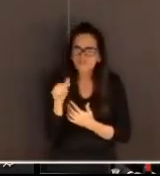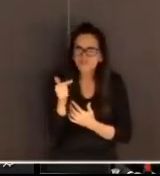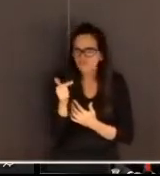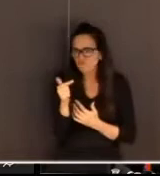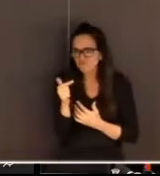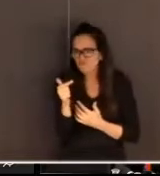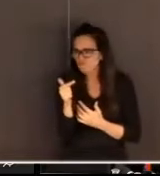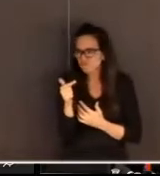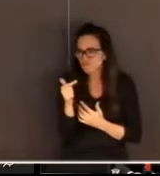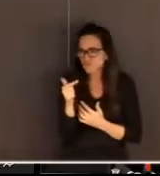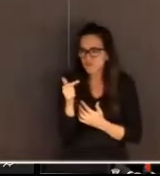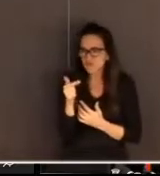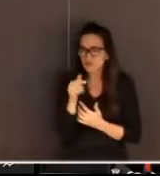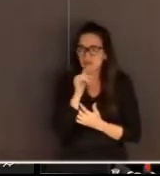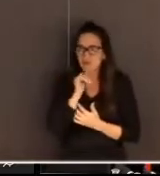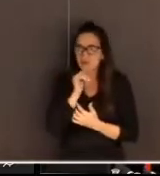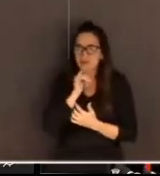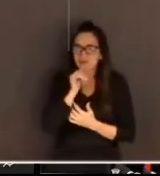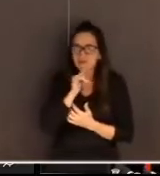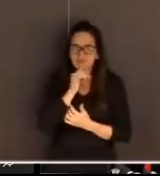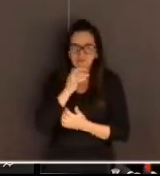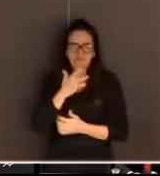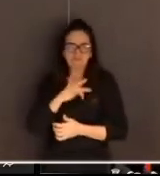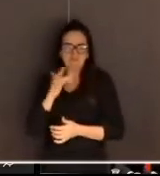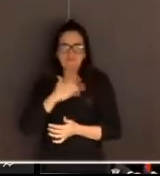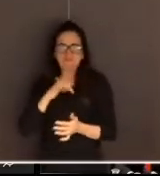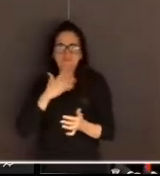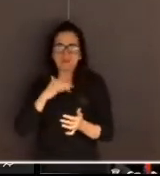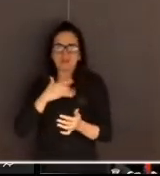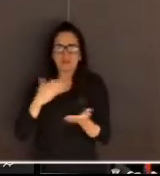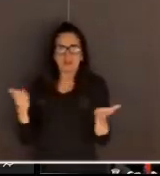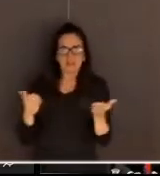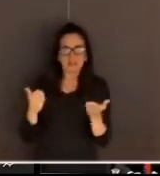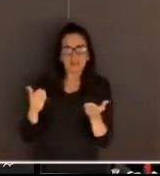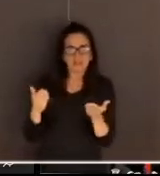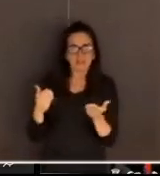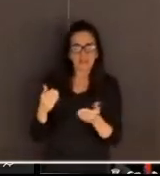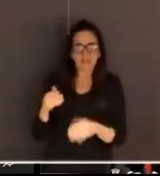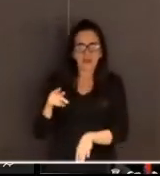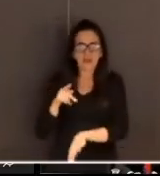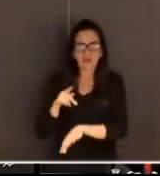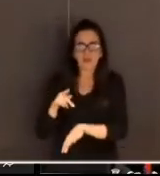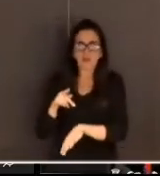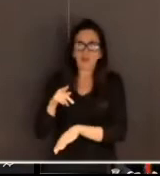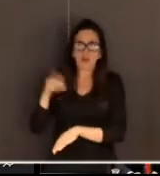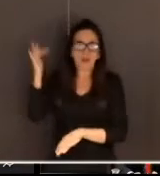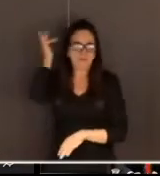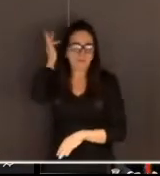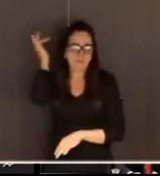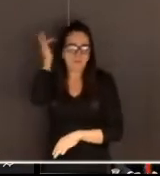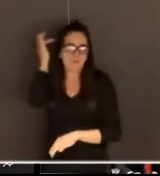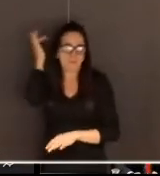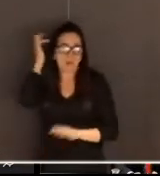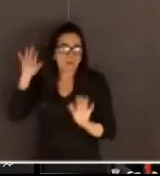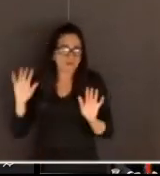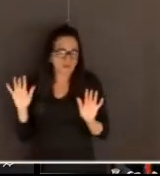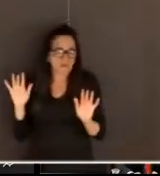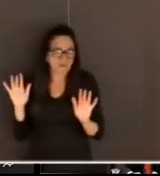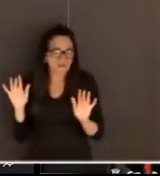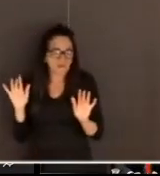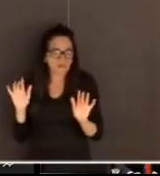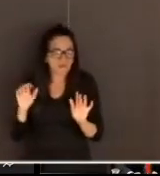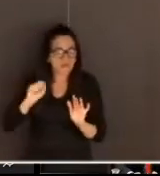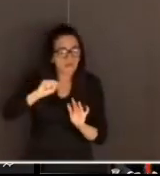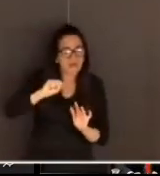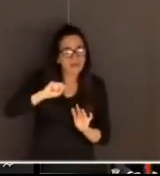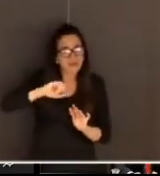por clemência, que virou moda, e vamos ver até onde essa tese será aceita, mas o STJ diz,